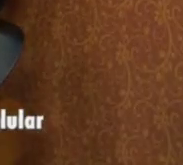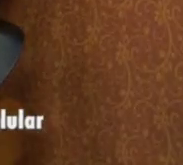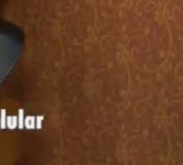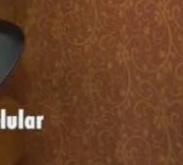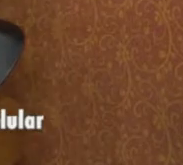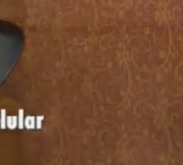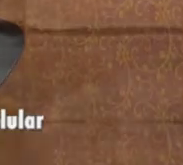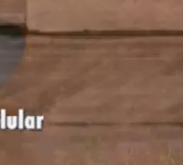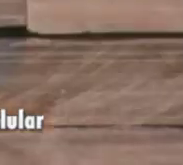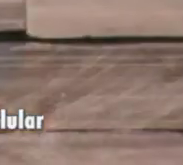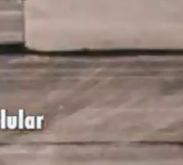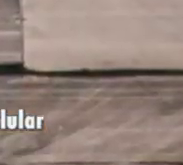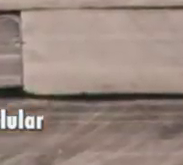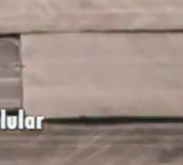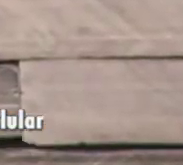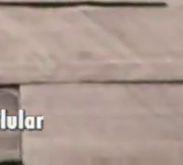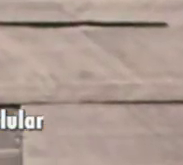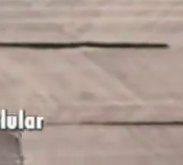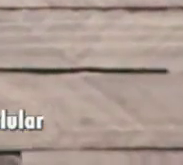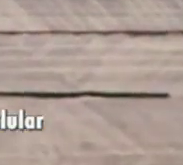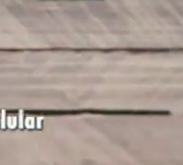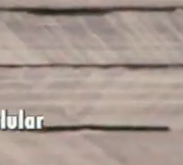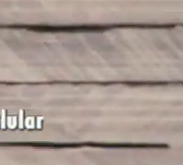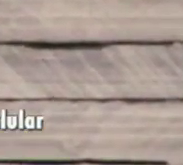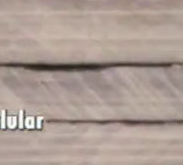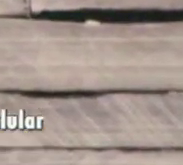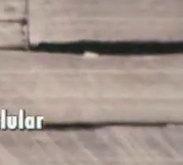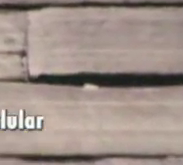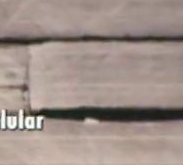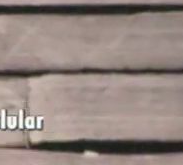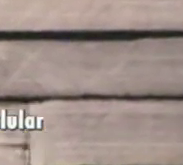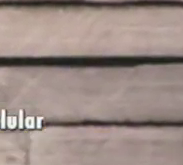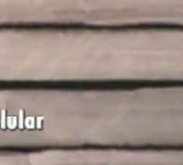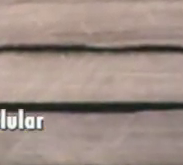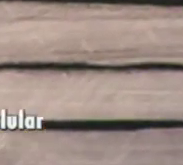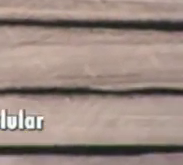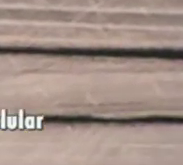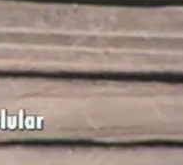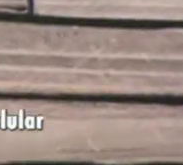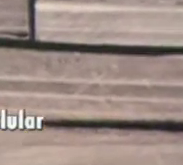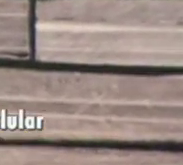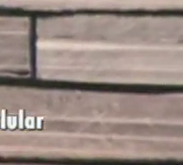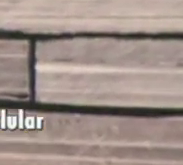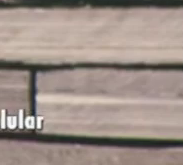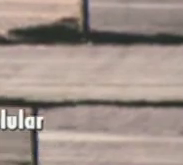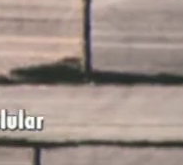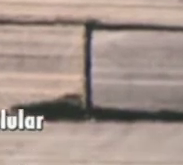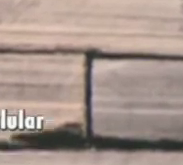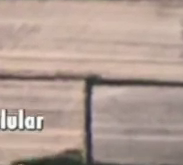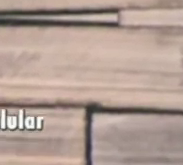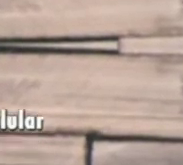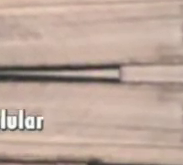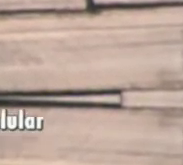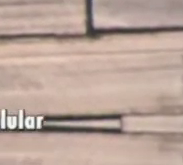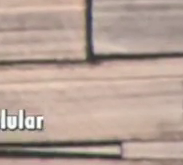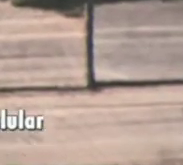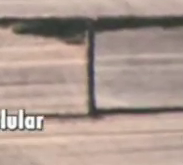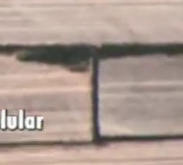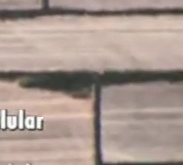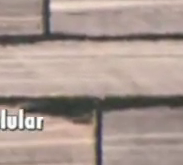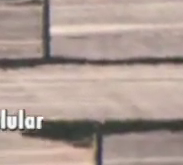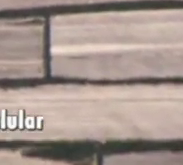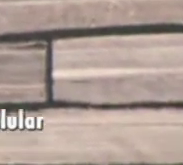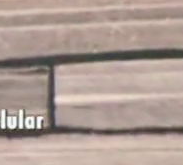essa peça linda folheada a ouro que vai ficar assim na sua casa, sendo sinal e presença sempre de Nossa Senhora e